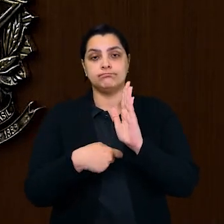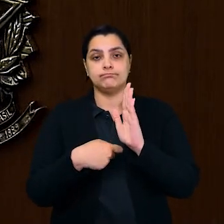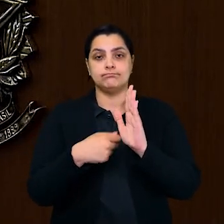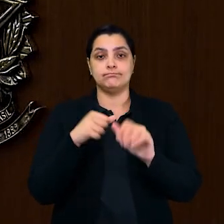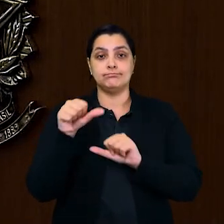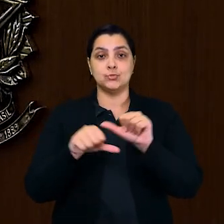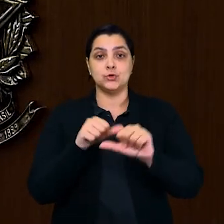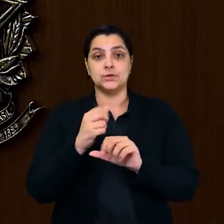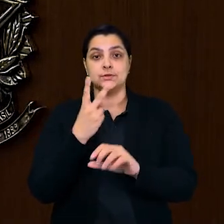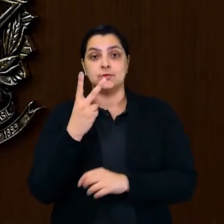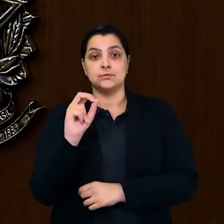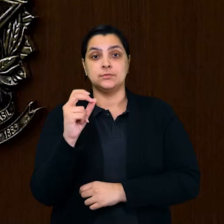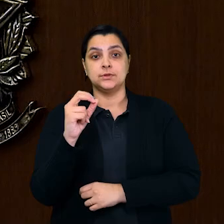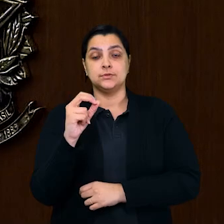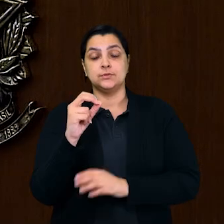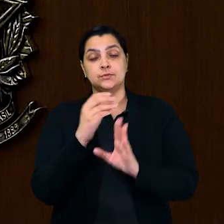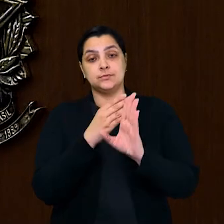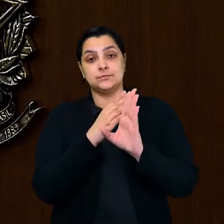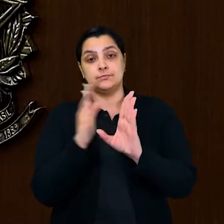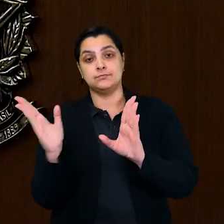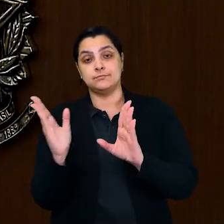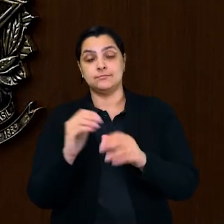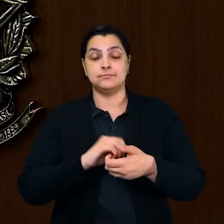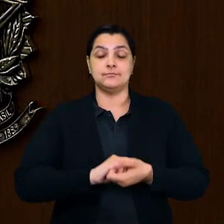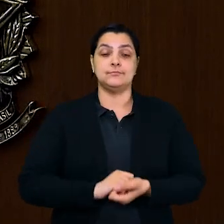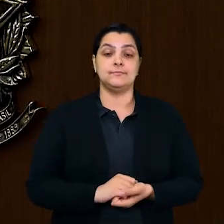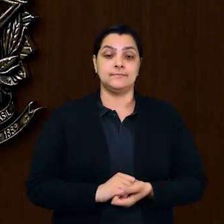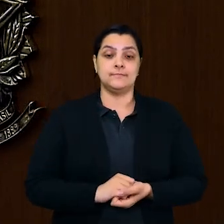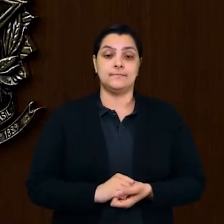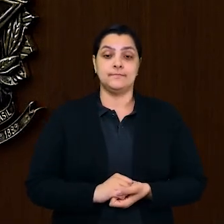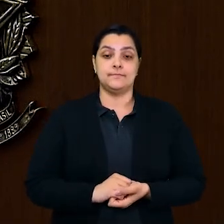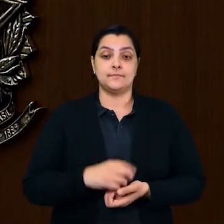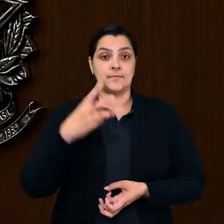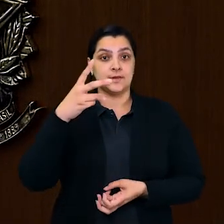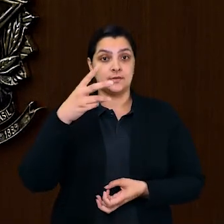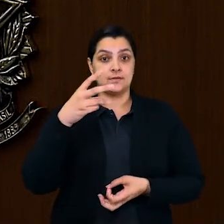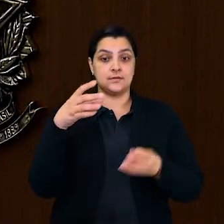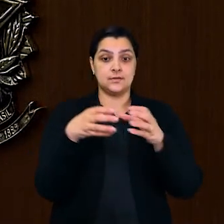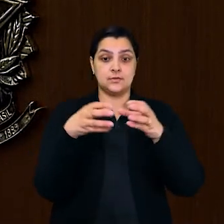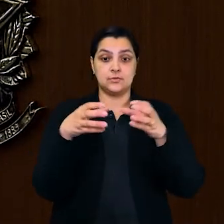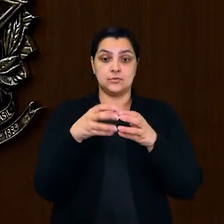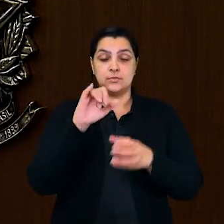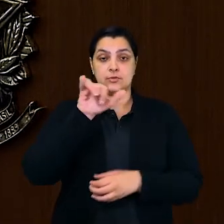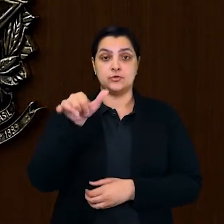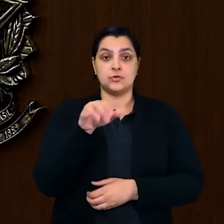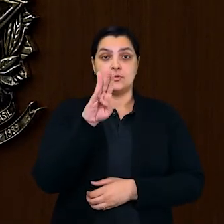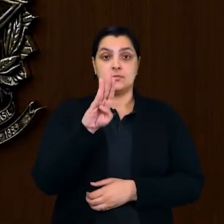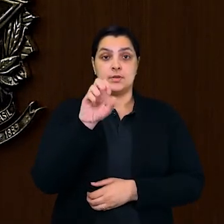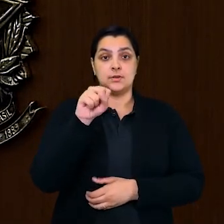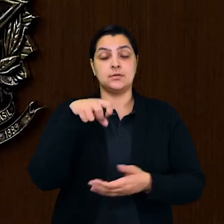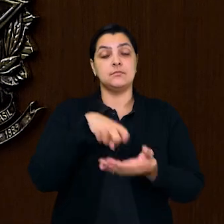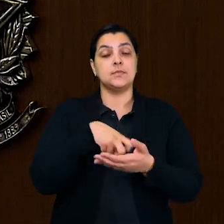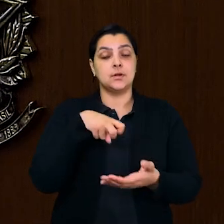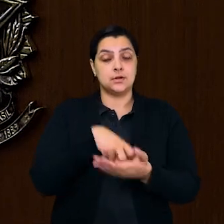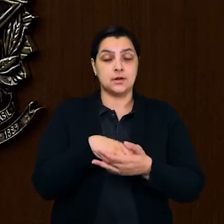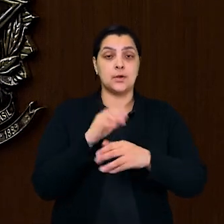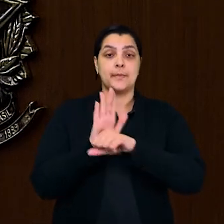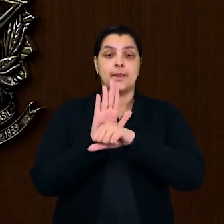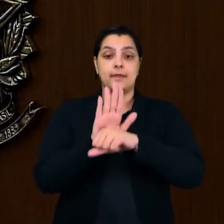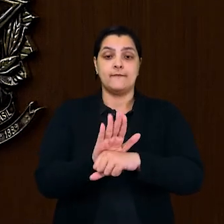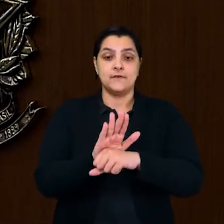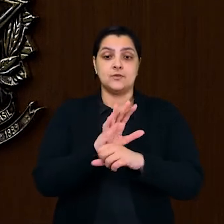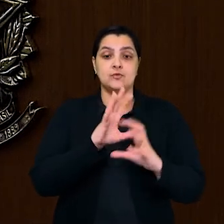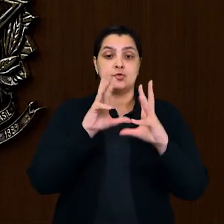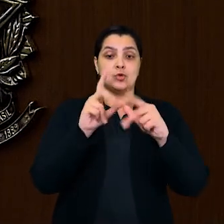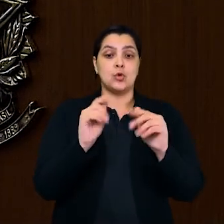após a mudança. Quando o caso foi julgado pela terceira turma do TST, a JBS foi condenada a pagar o benefício